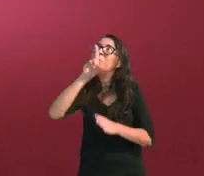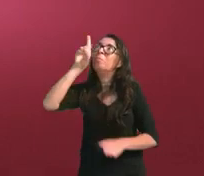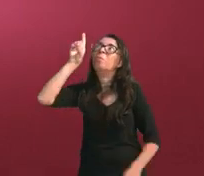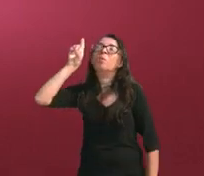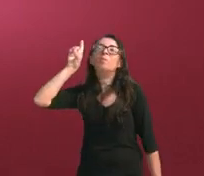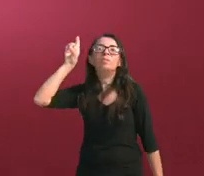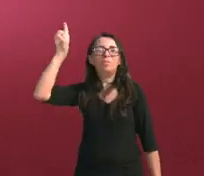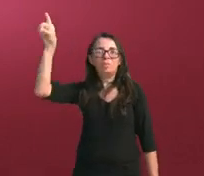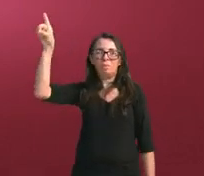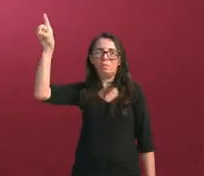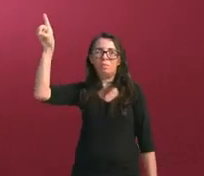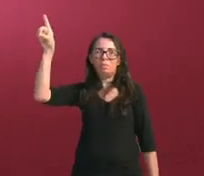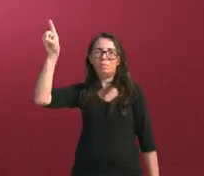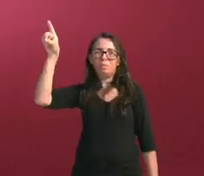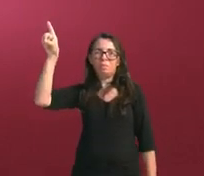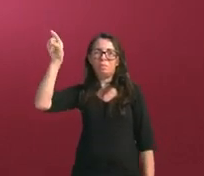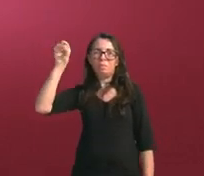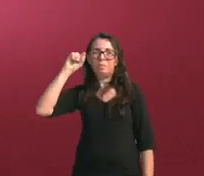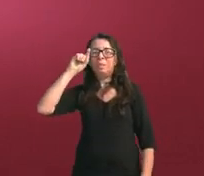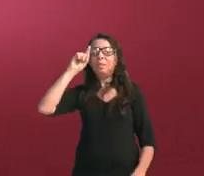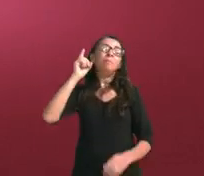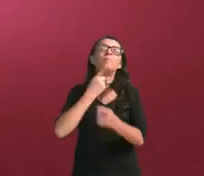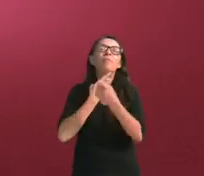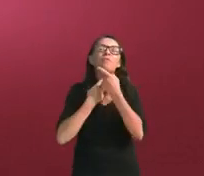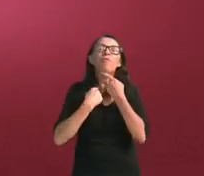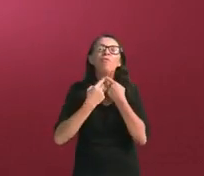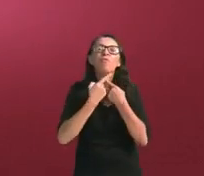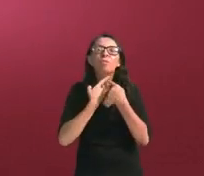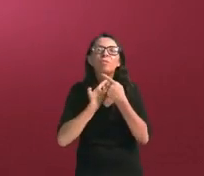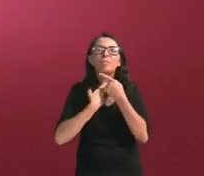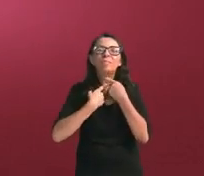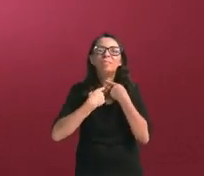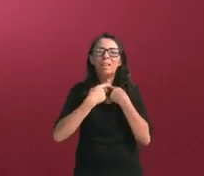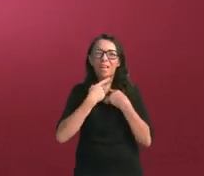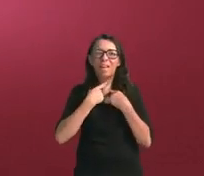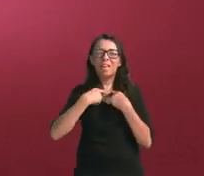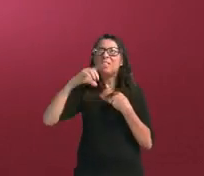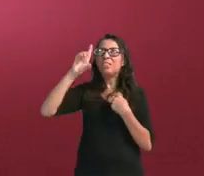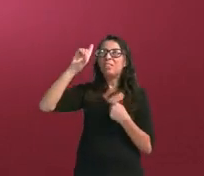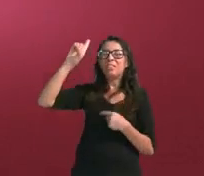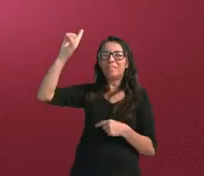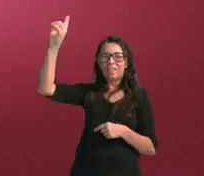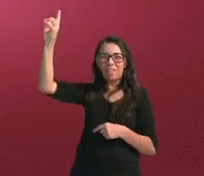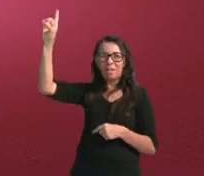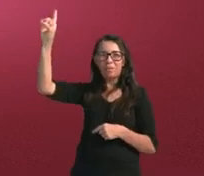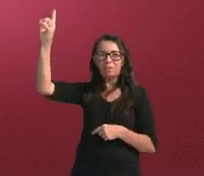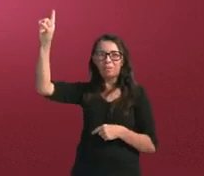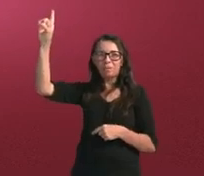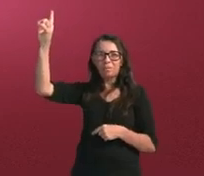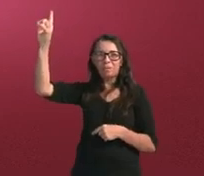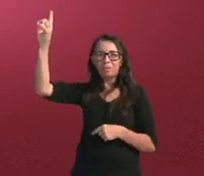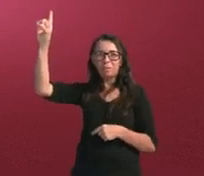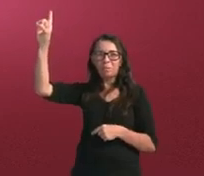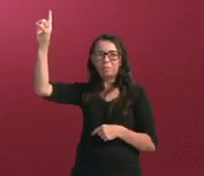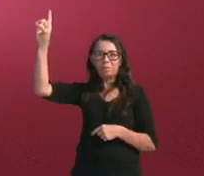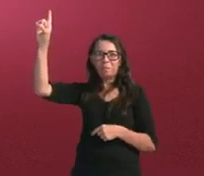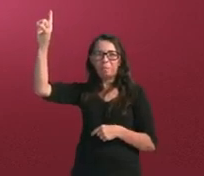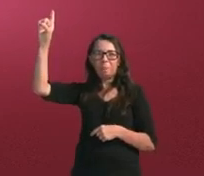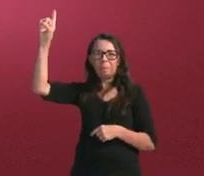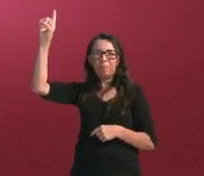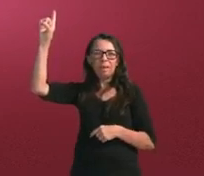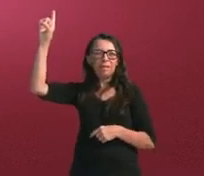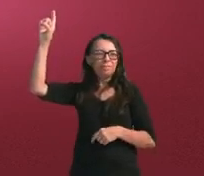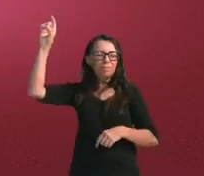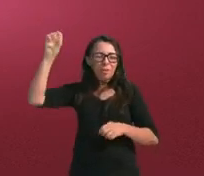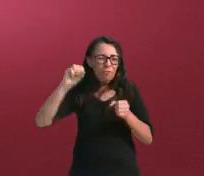vontade de Deus fazer por intermédio de nós. Mas quem que faz? É Deus que